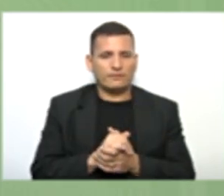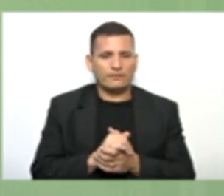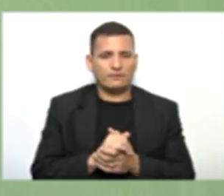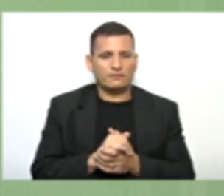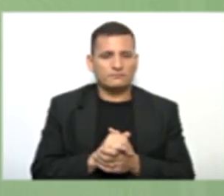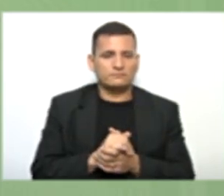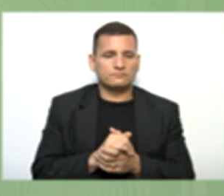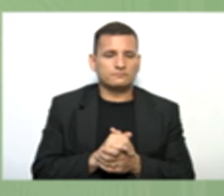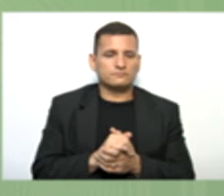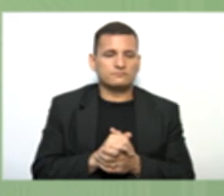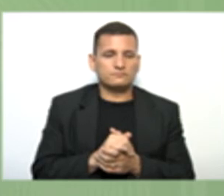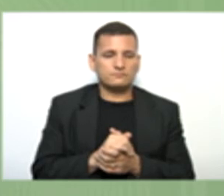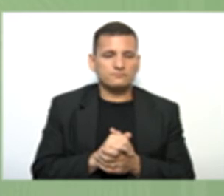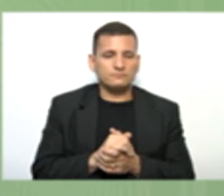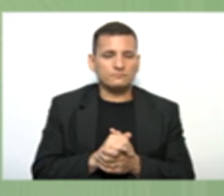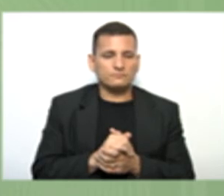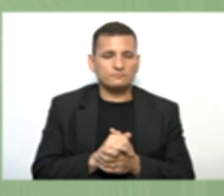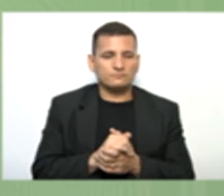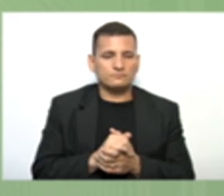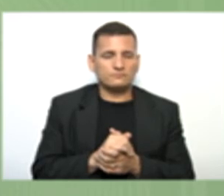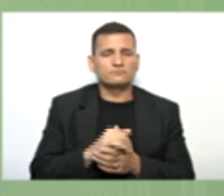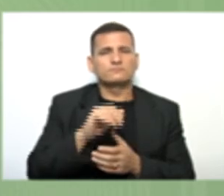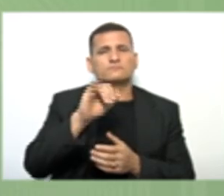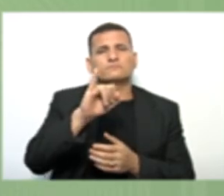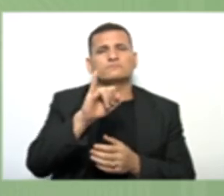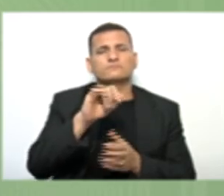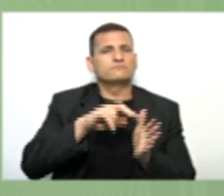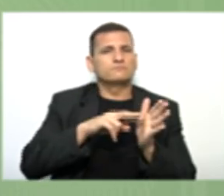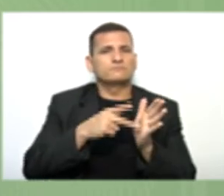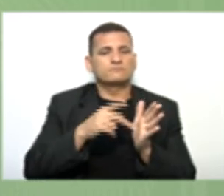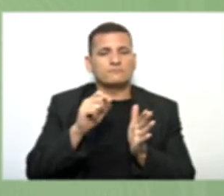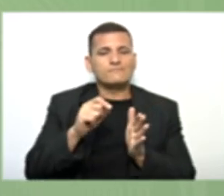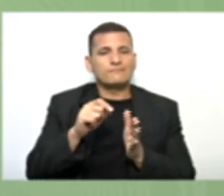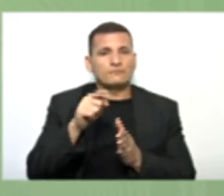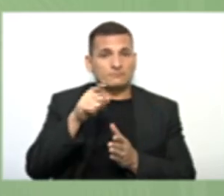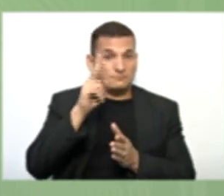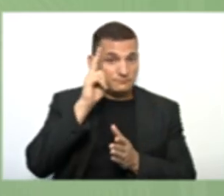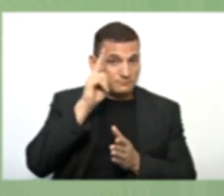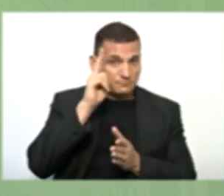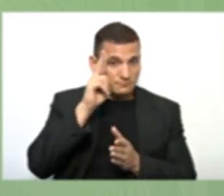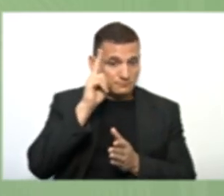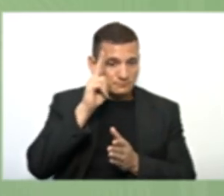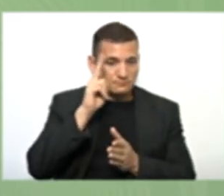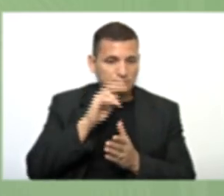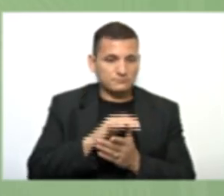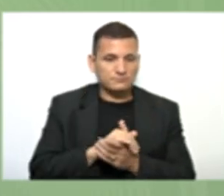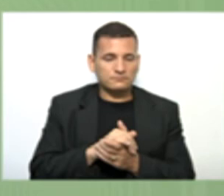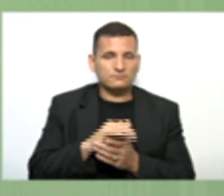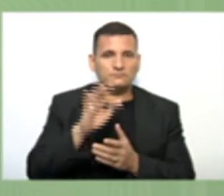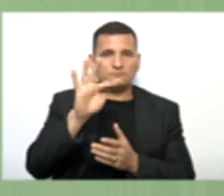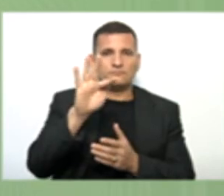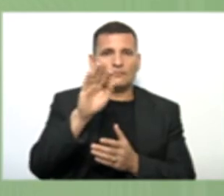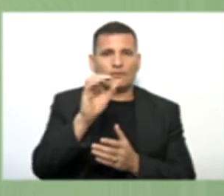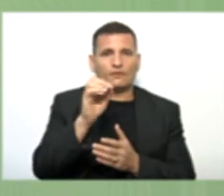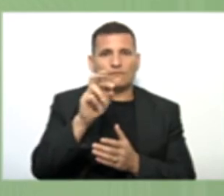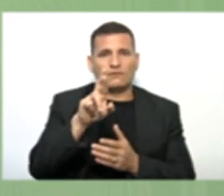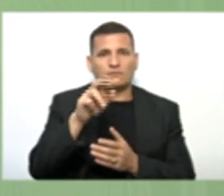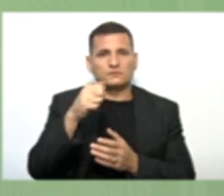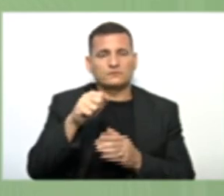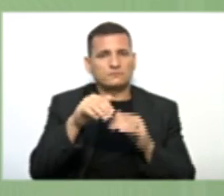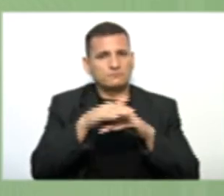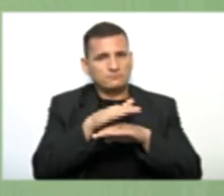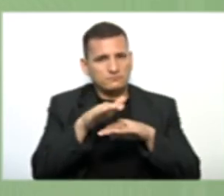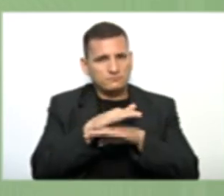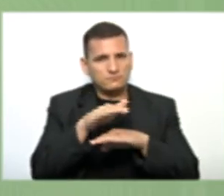lista é essa lista aqui, ó, essa é minha variável. Mas e o i? O que acontece? Lembra da interpretação? O for, ele precisa armazenar as coisas em uma variável,